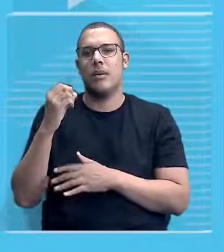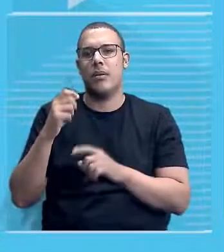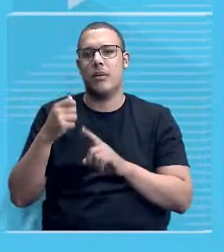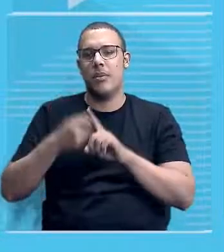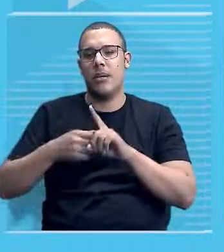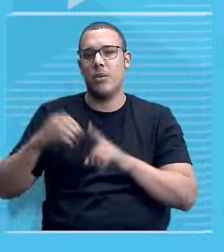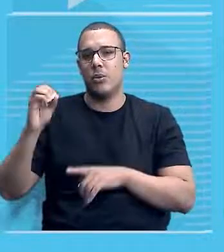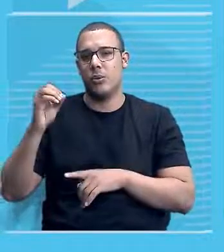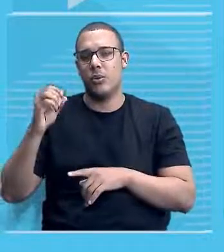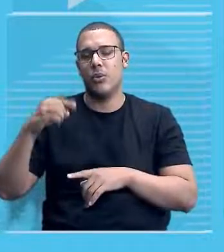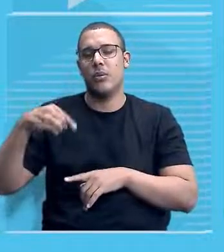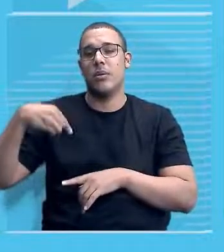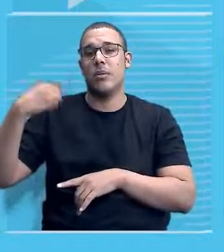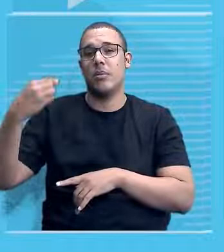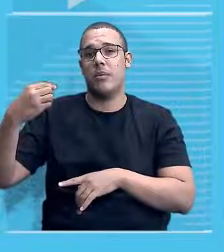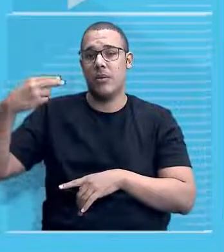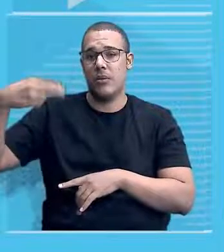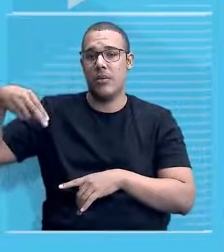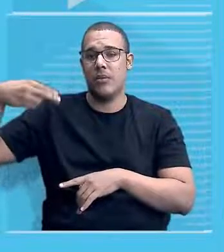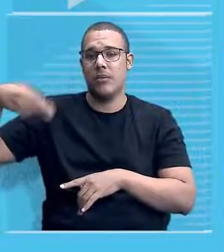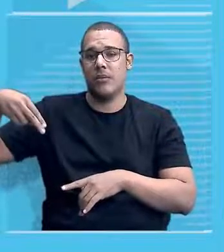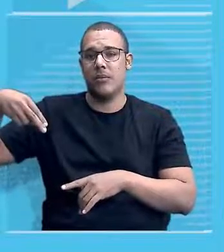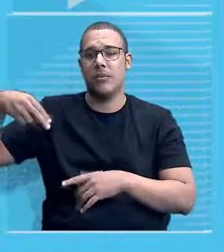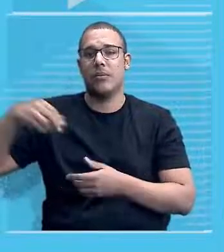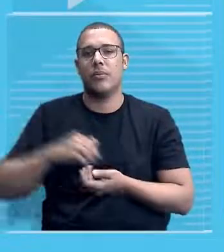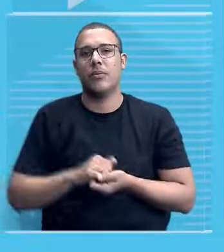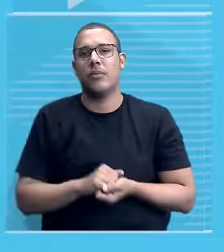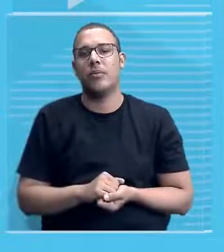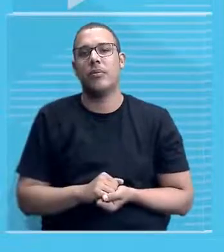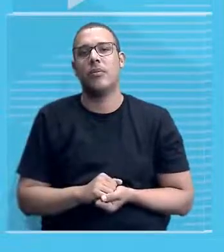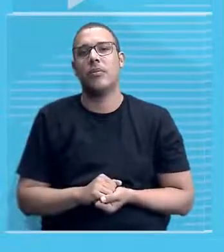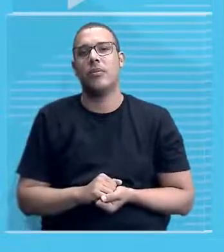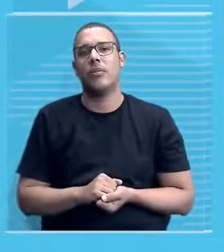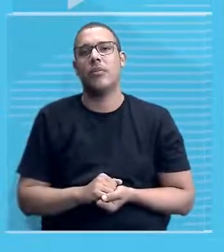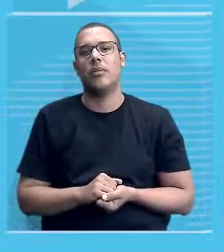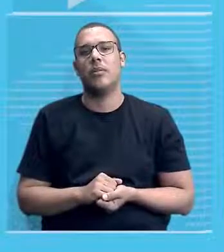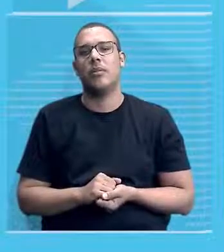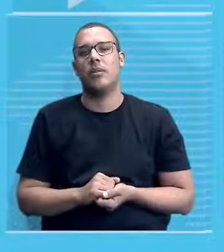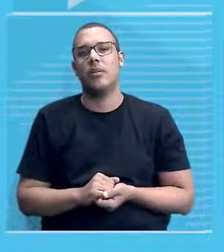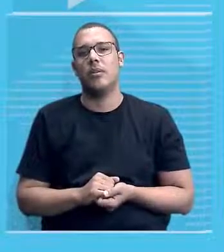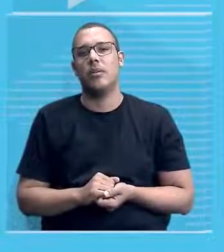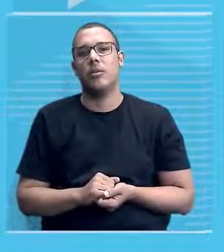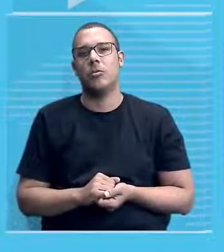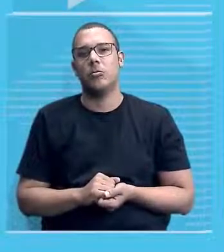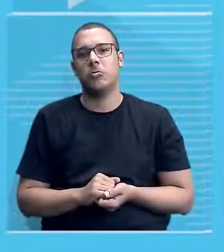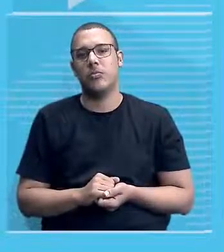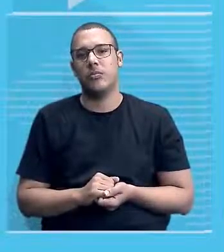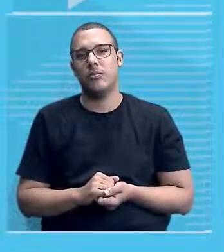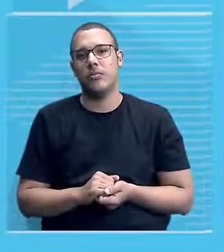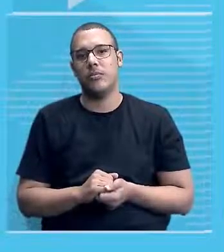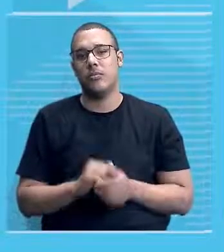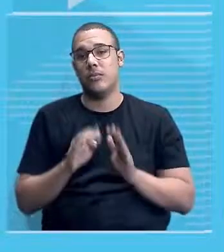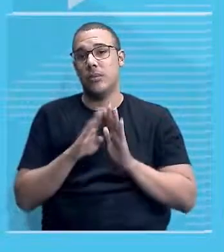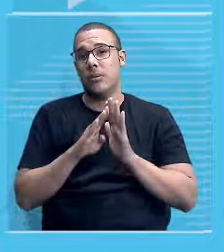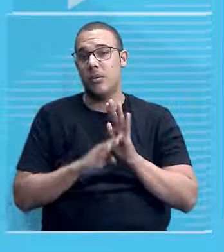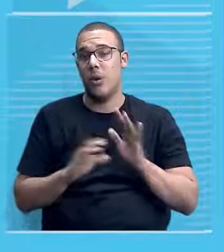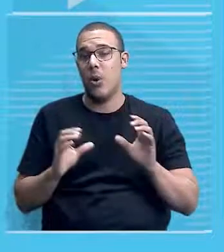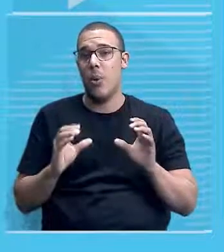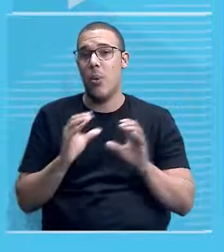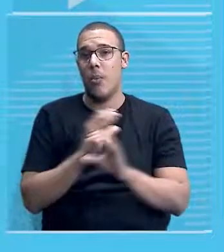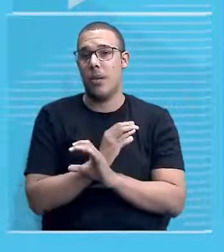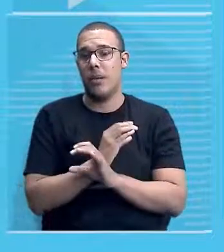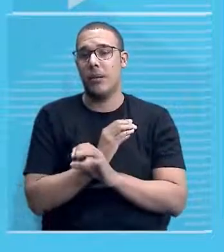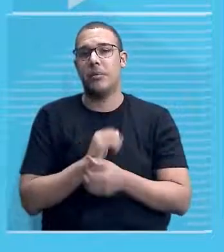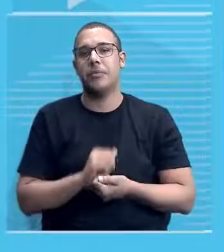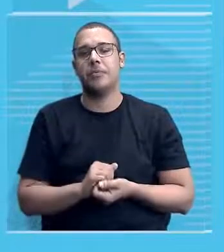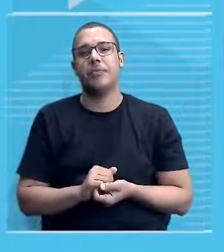Novembro daí alguns dias de dezembro e a programação fica completa